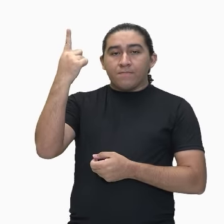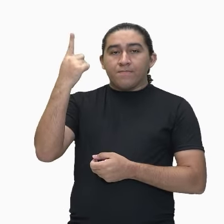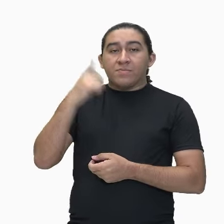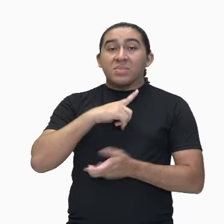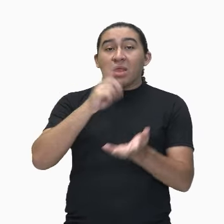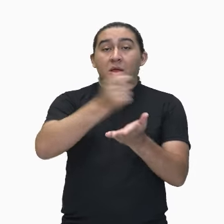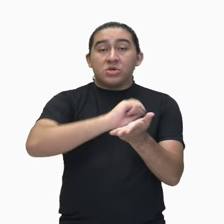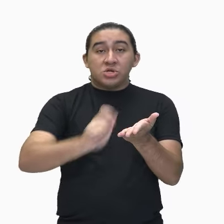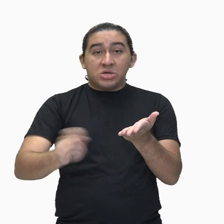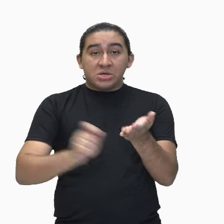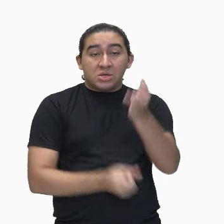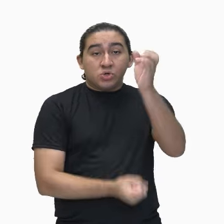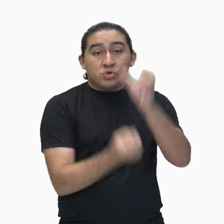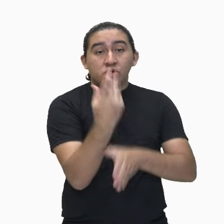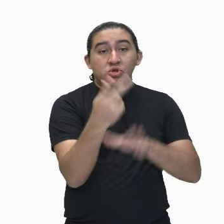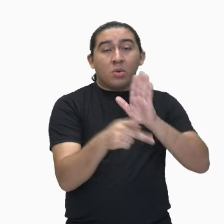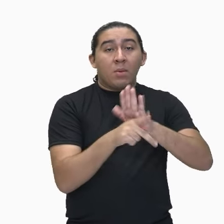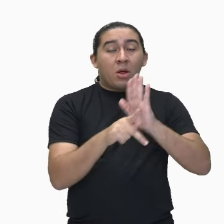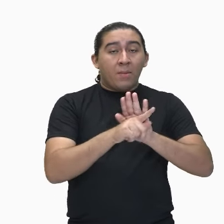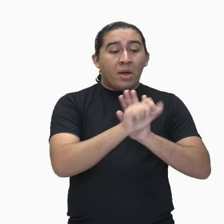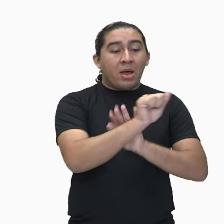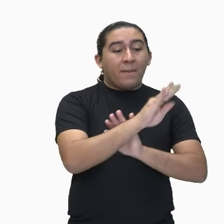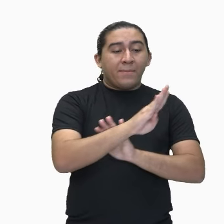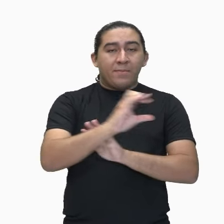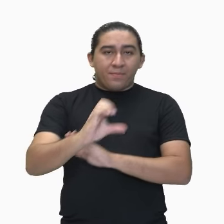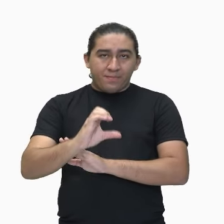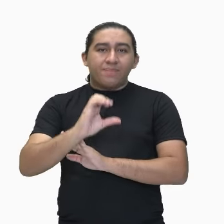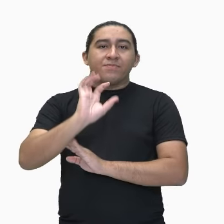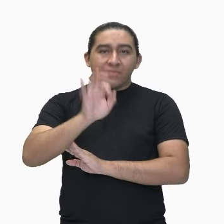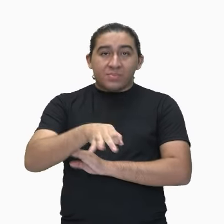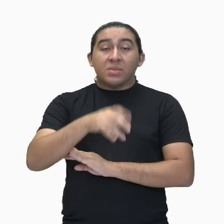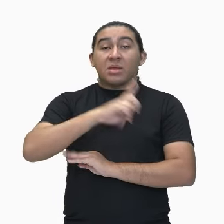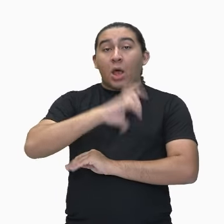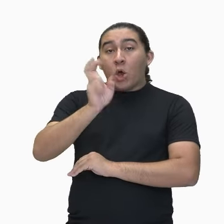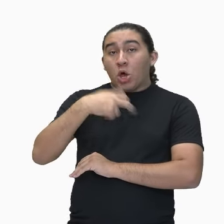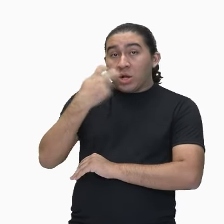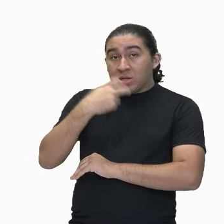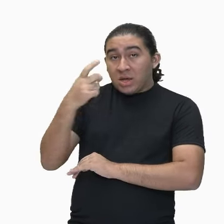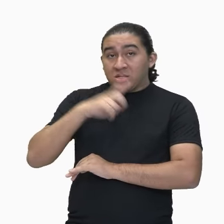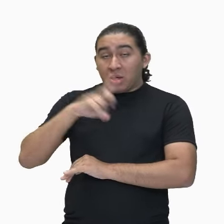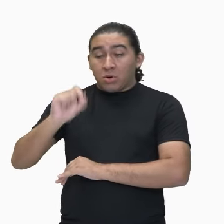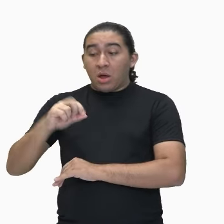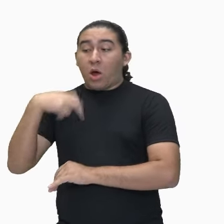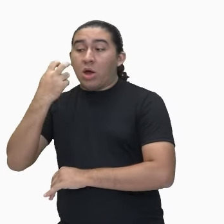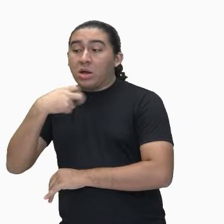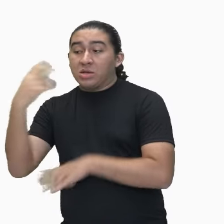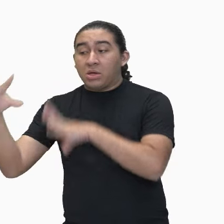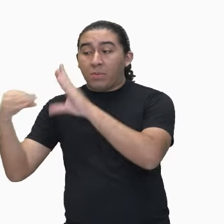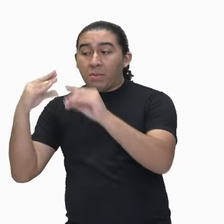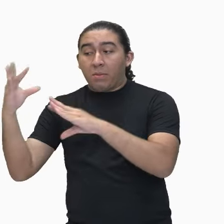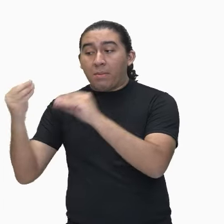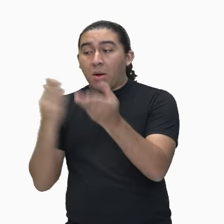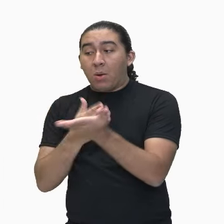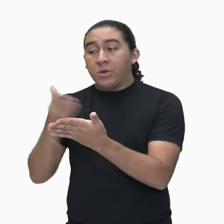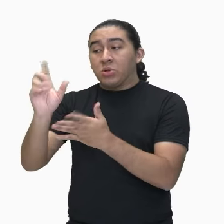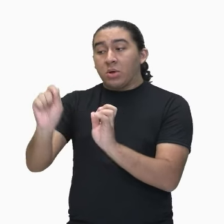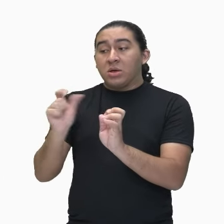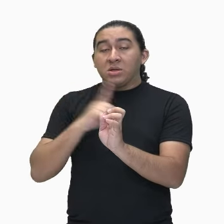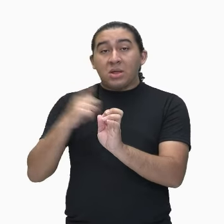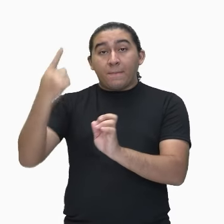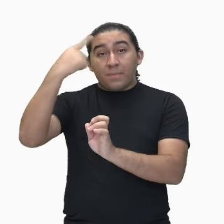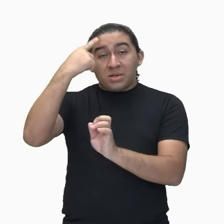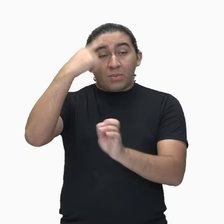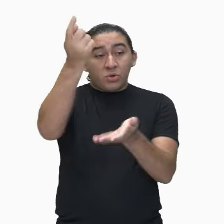escrita alfabética. Ou seja, da oralidade se passa a fixar o quê? O